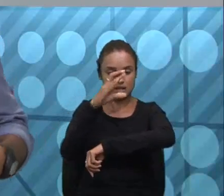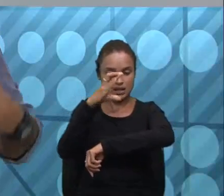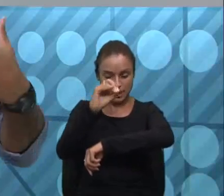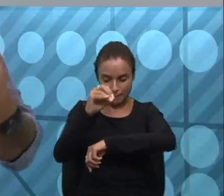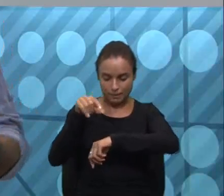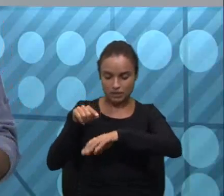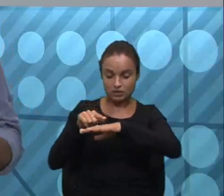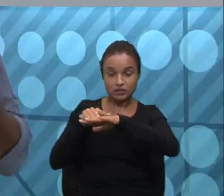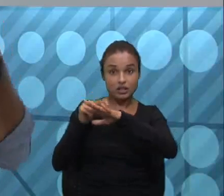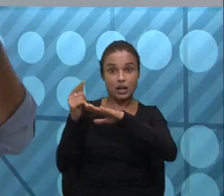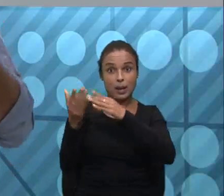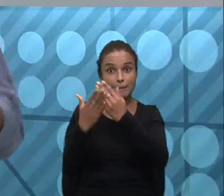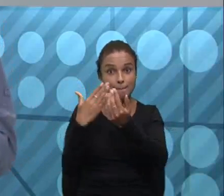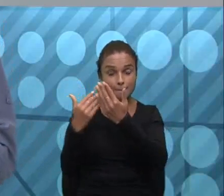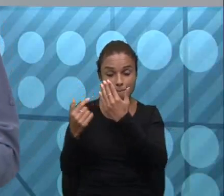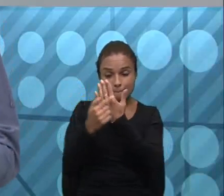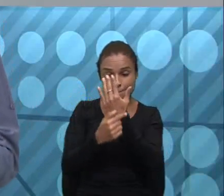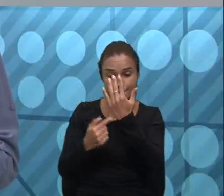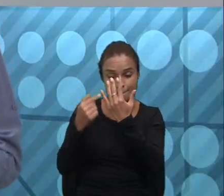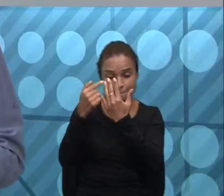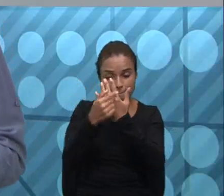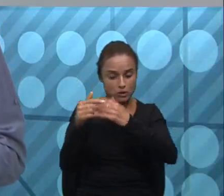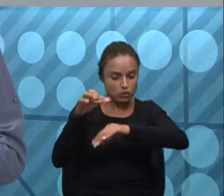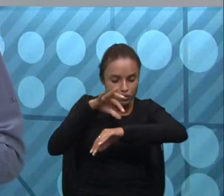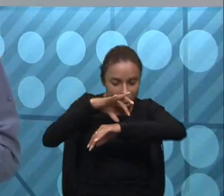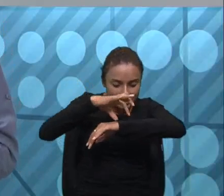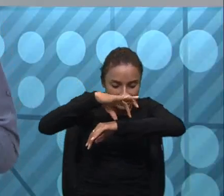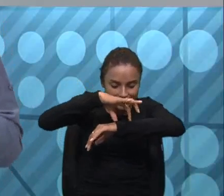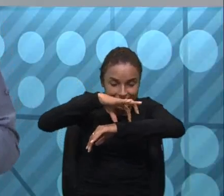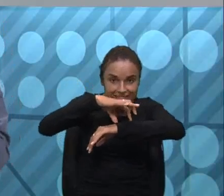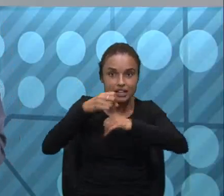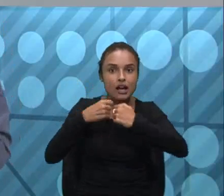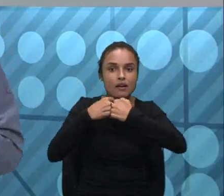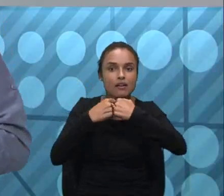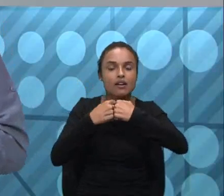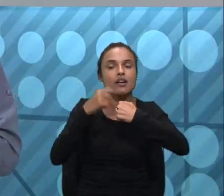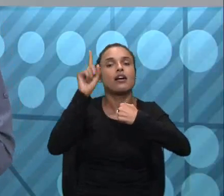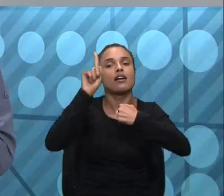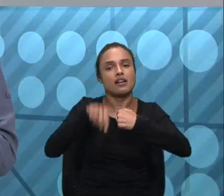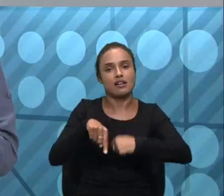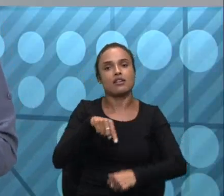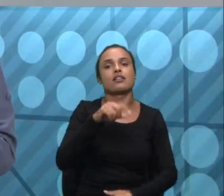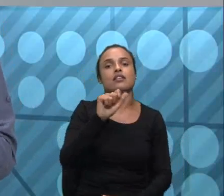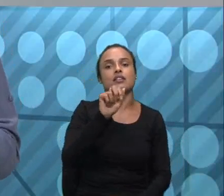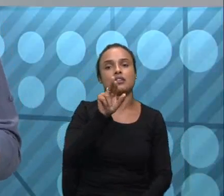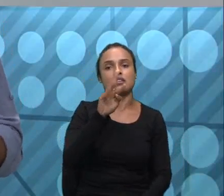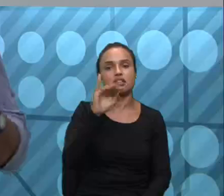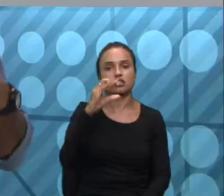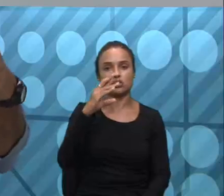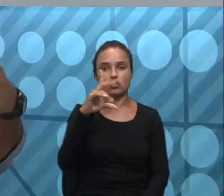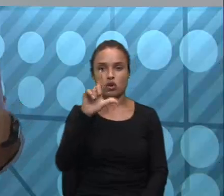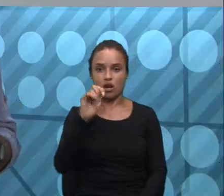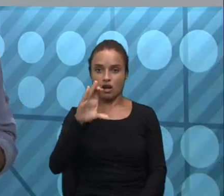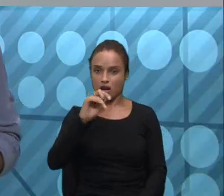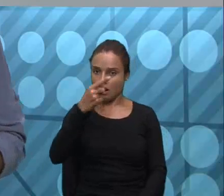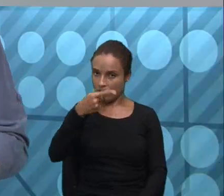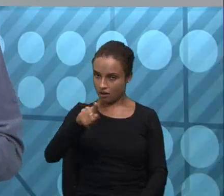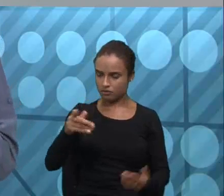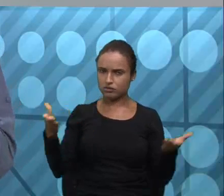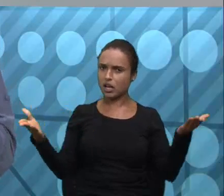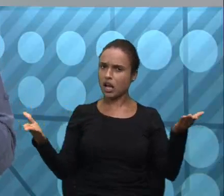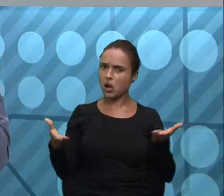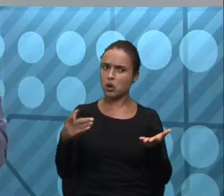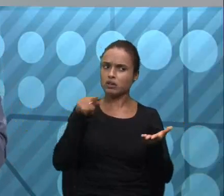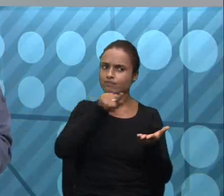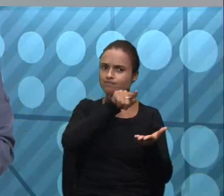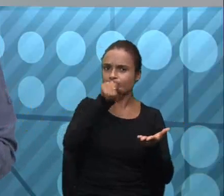a gente começa a falar de articulação, tá certo? Agora a gente vai fazer uma parada para perguntas. Então,